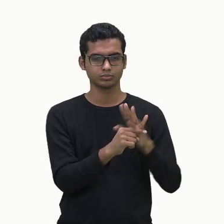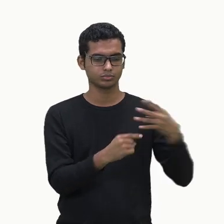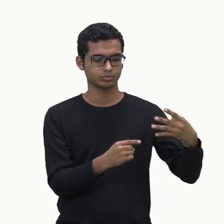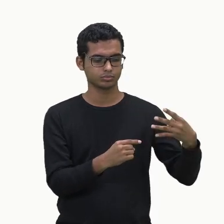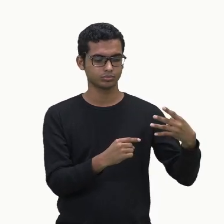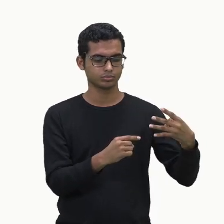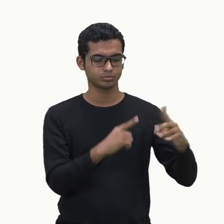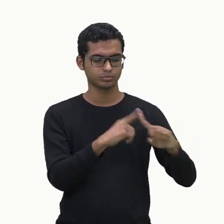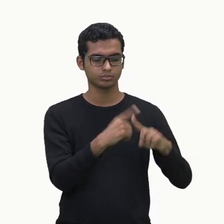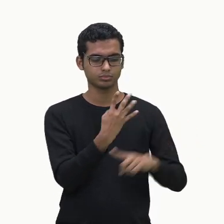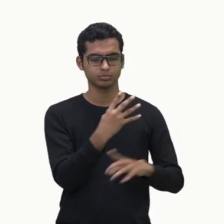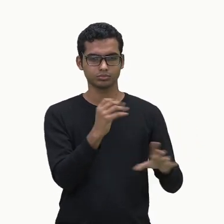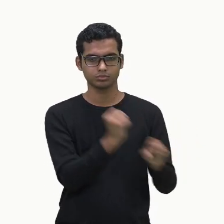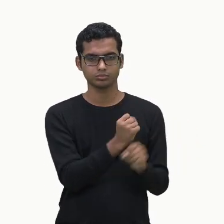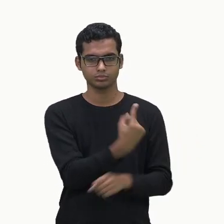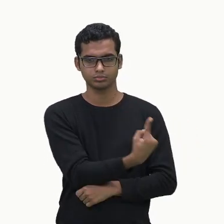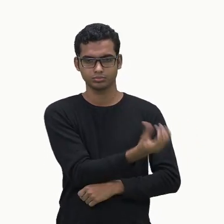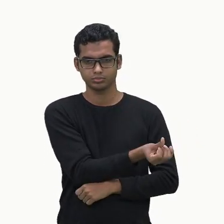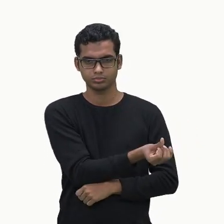16.